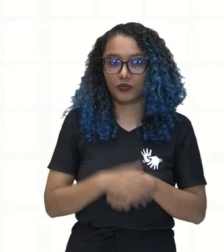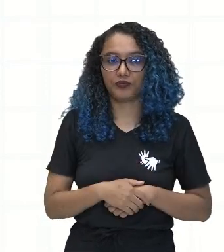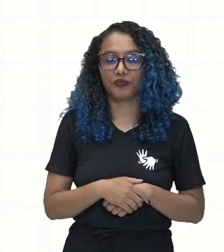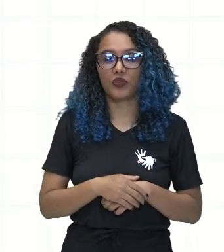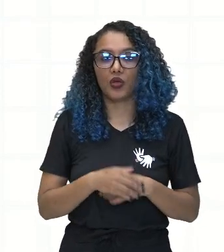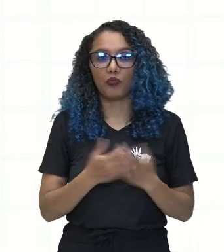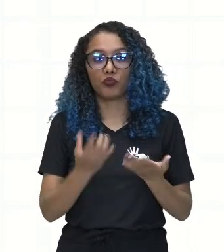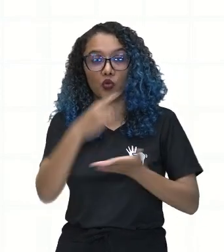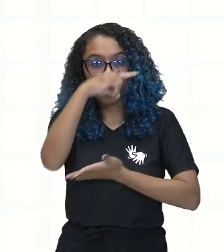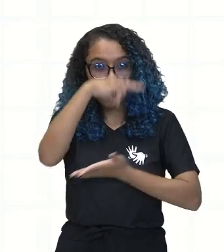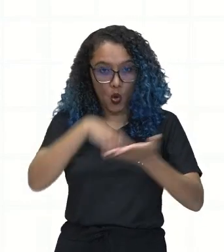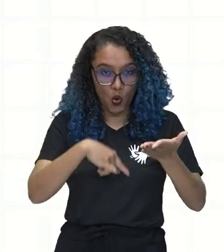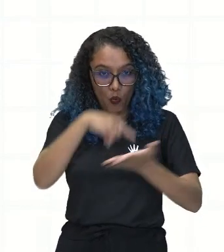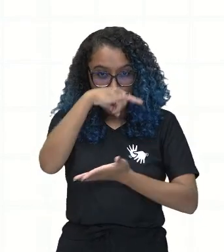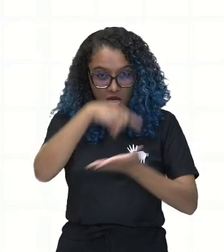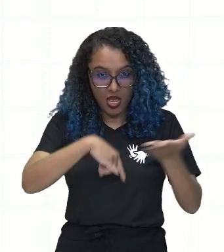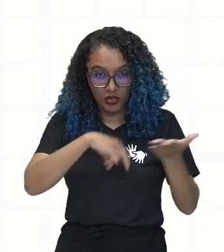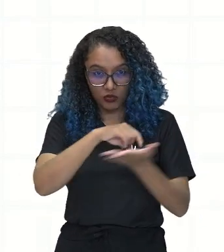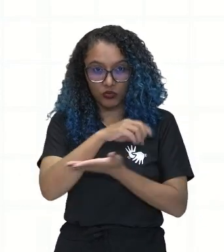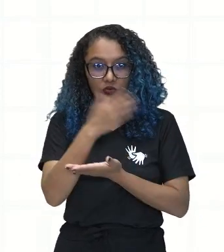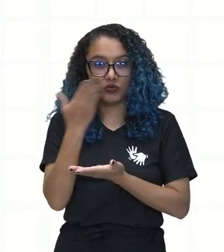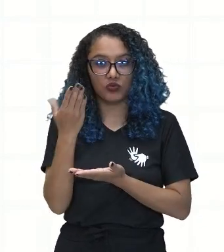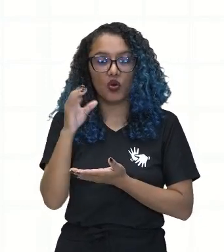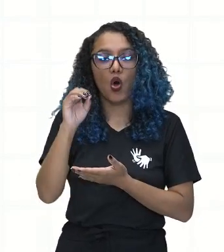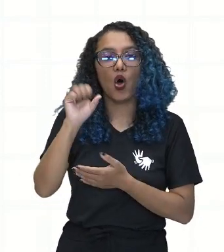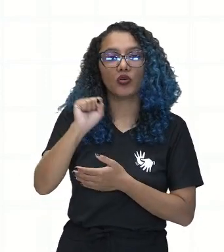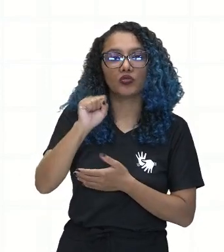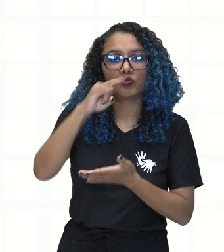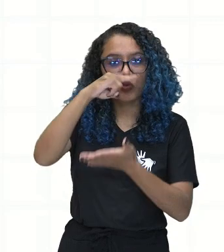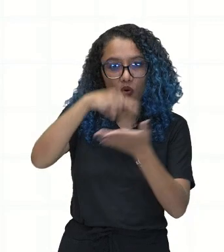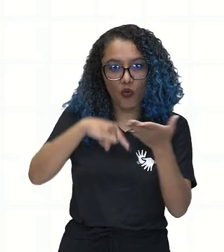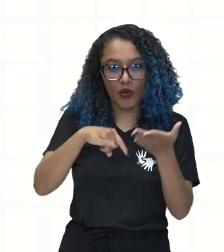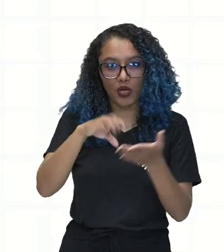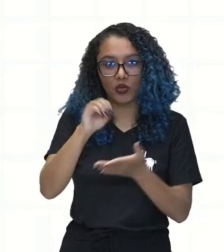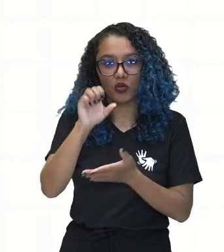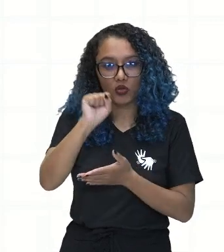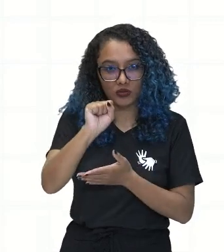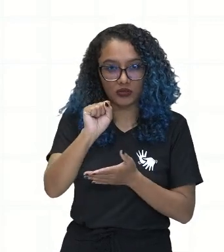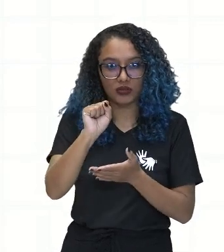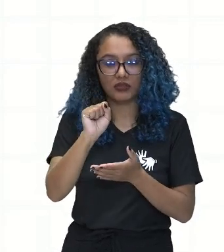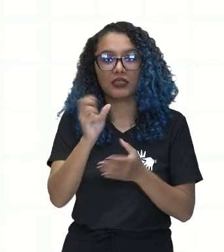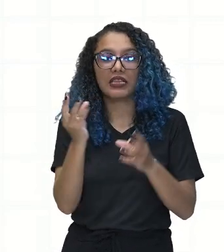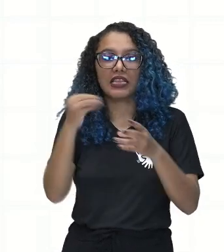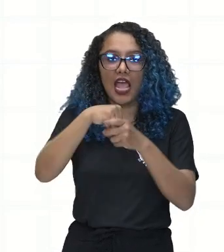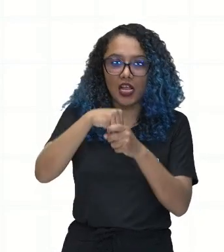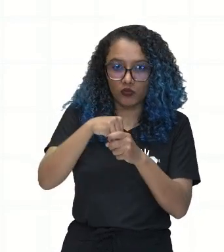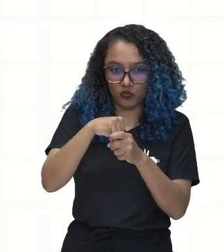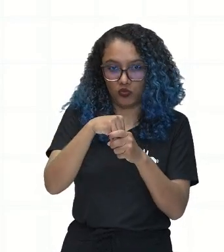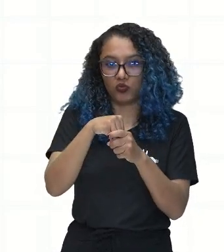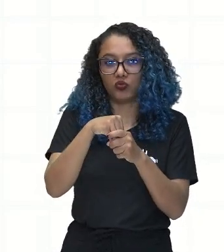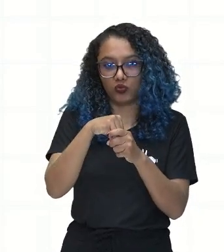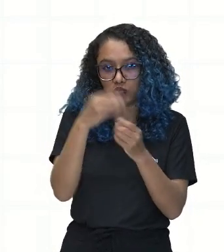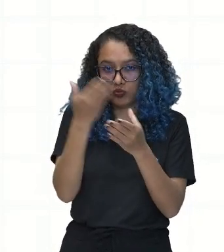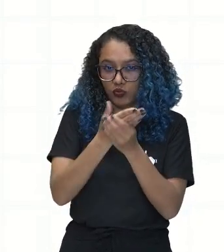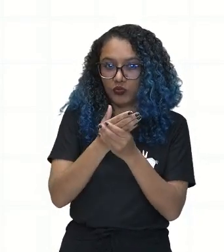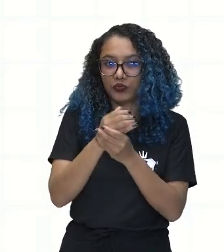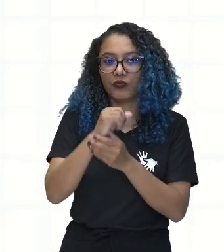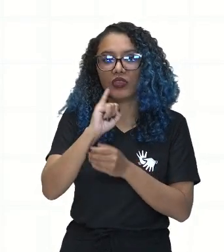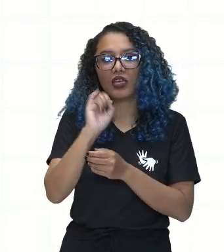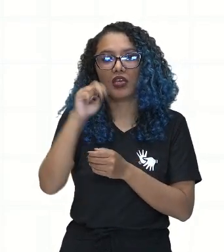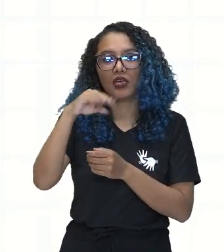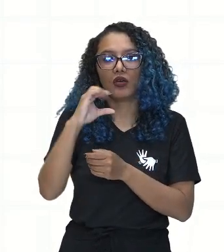documentos inclusos no processo, plural. É este documento,